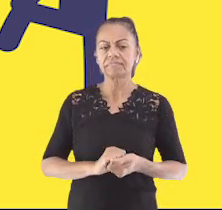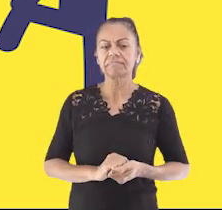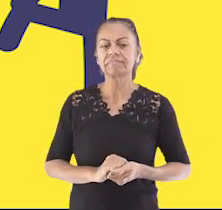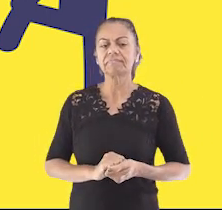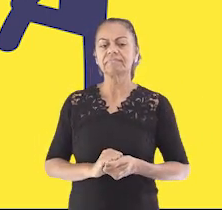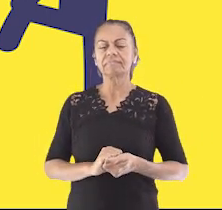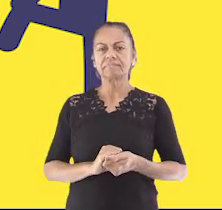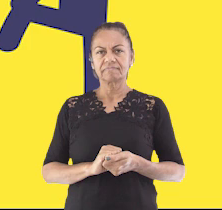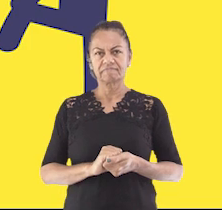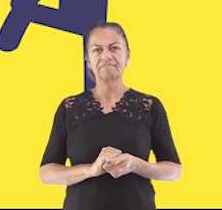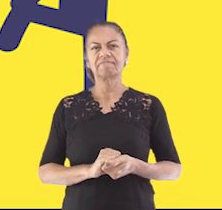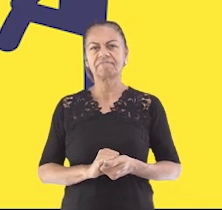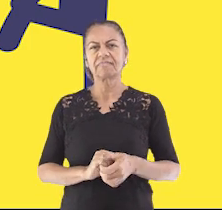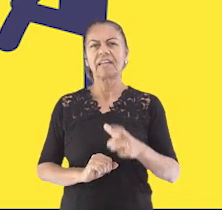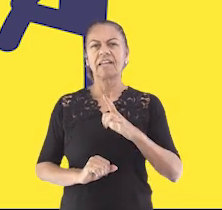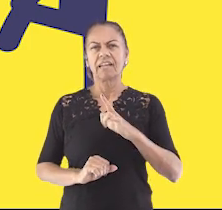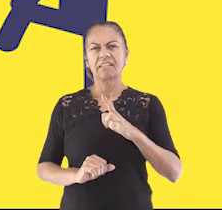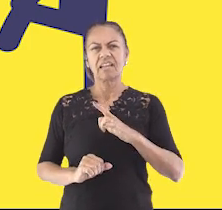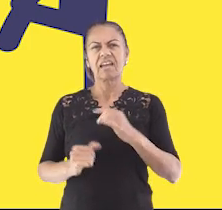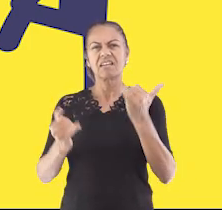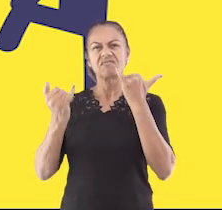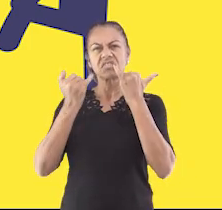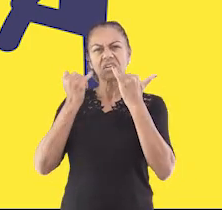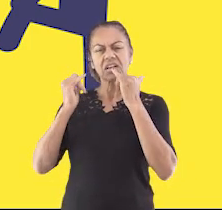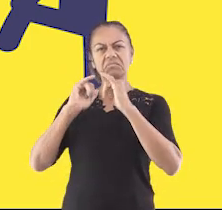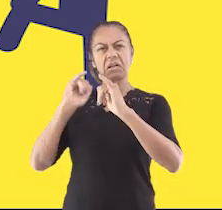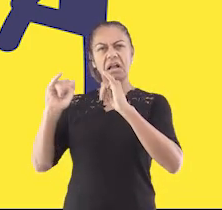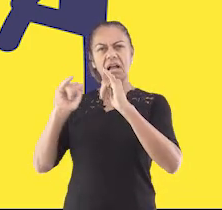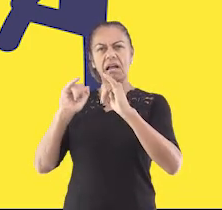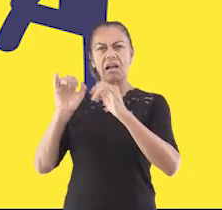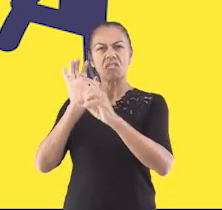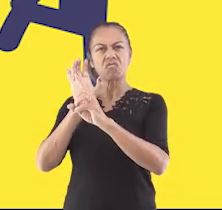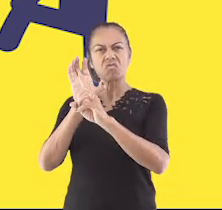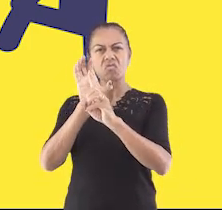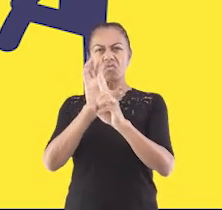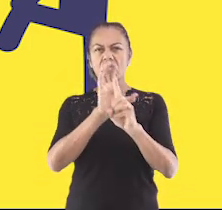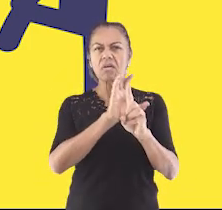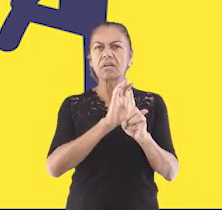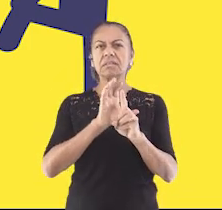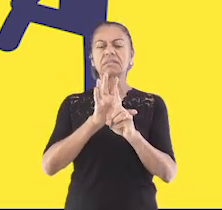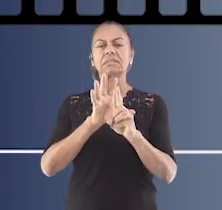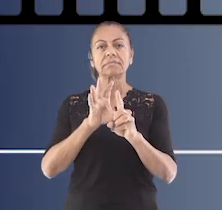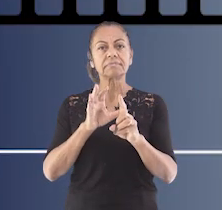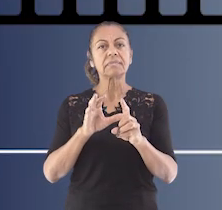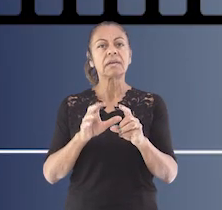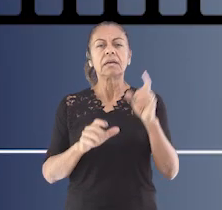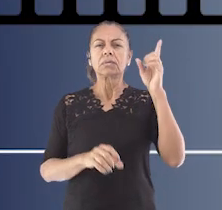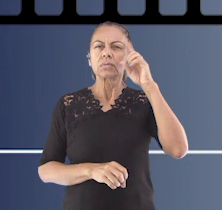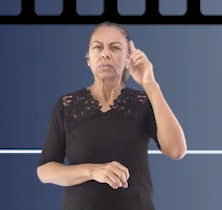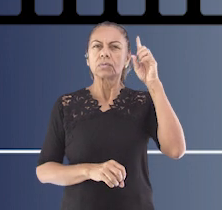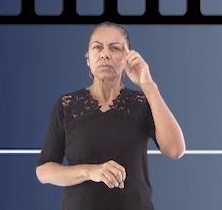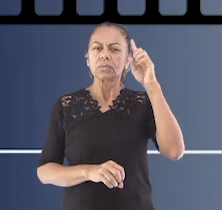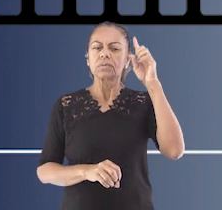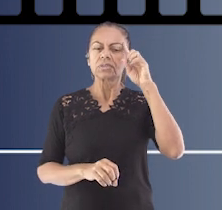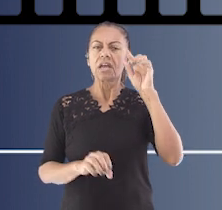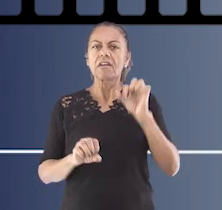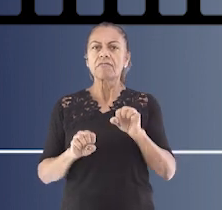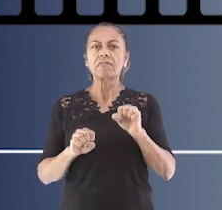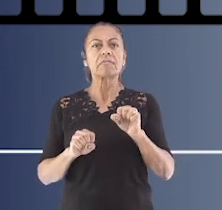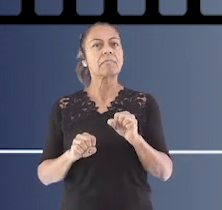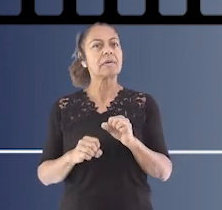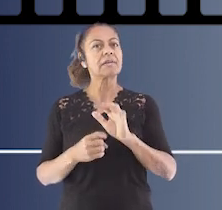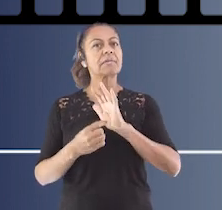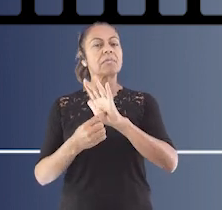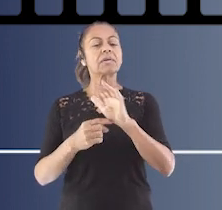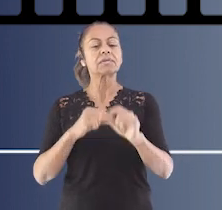cuidado e saudável. O padrão a ser seguido é você quem define. Com a expansão das mídias